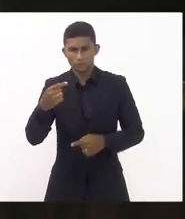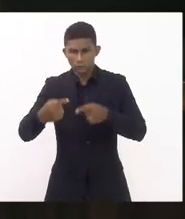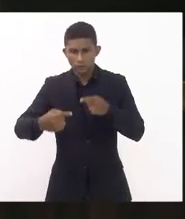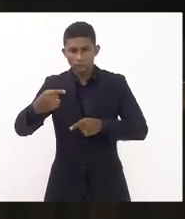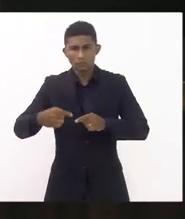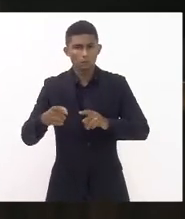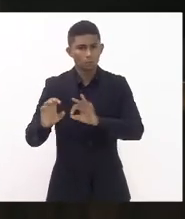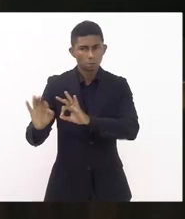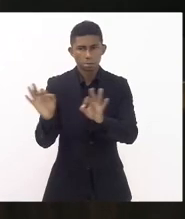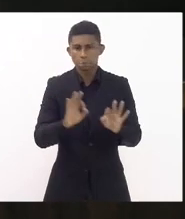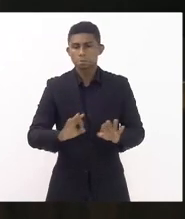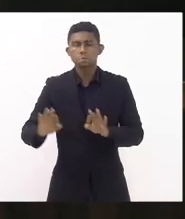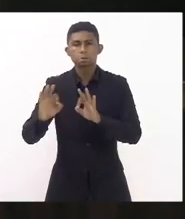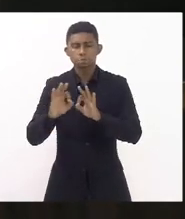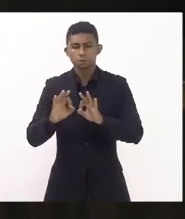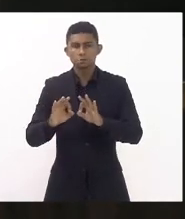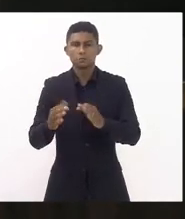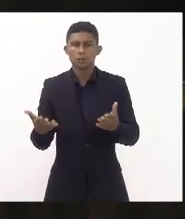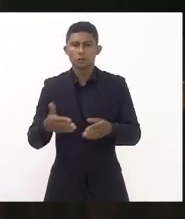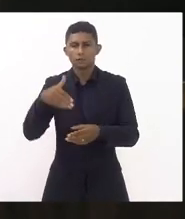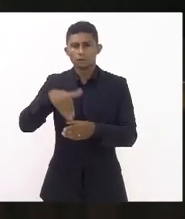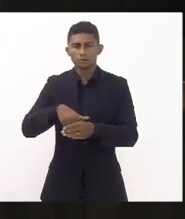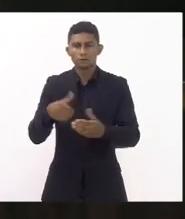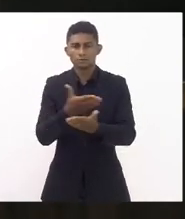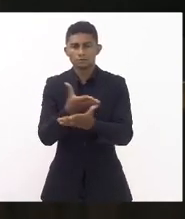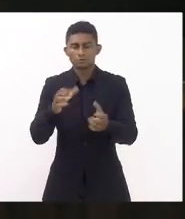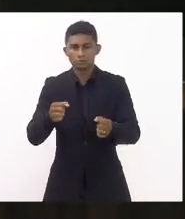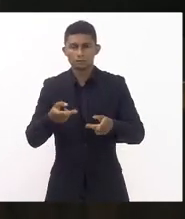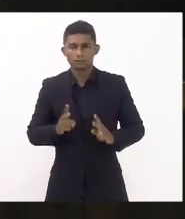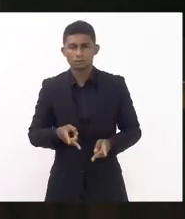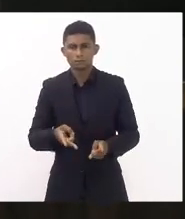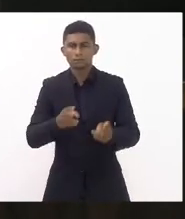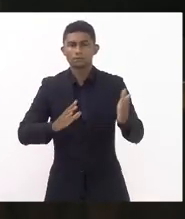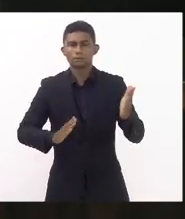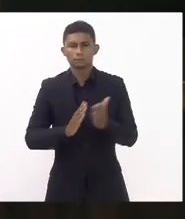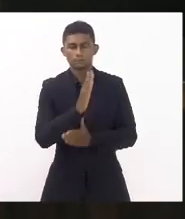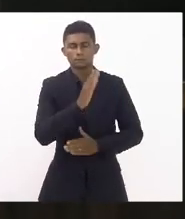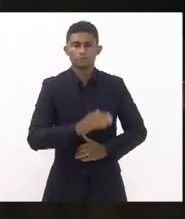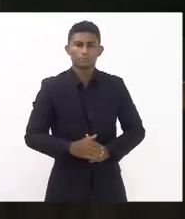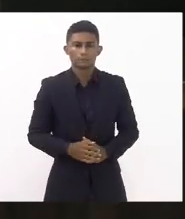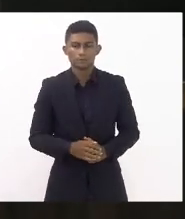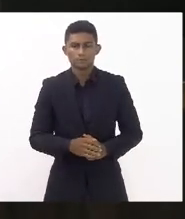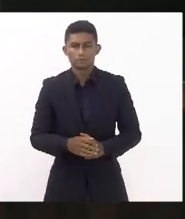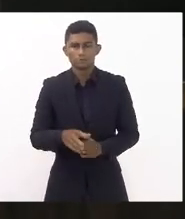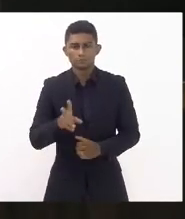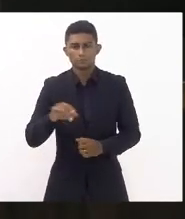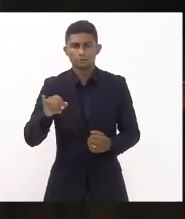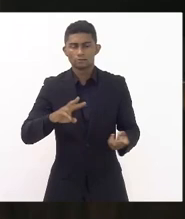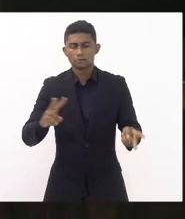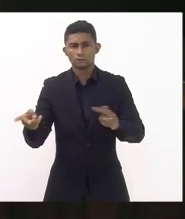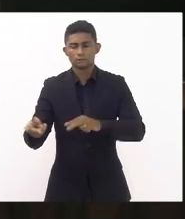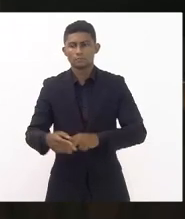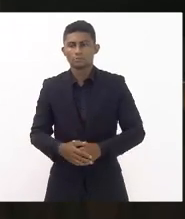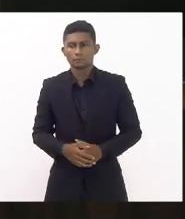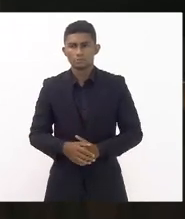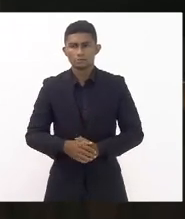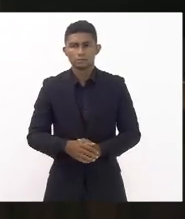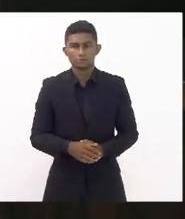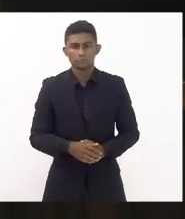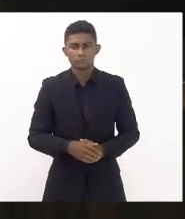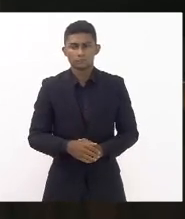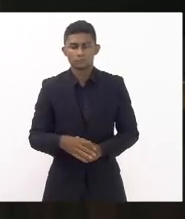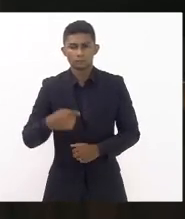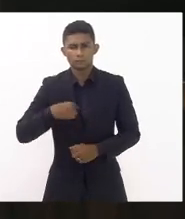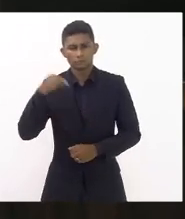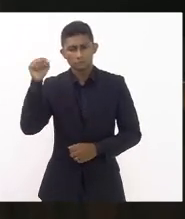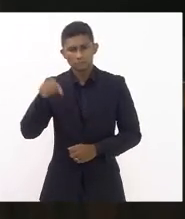querer discutir, encerrada a discussão, em votação, os senhores que aprovam, permaneçam como estão, aprovado, vai a promulgação. Eu queria